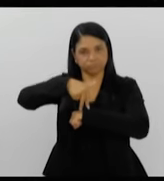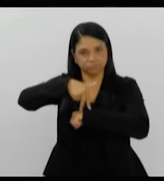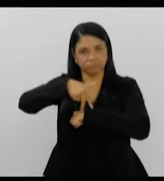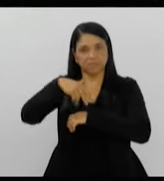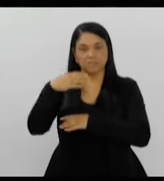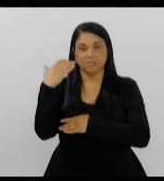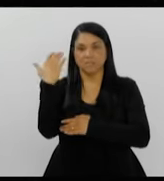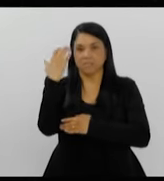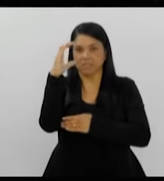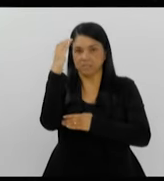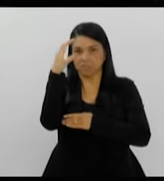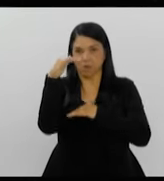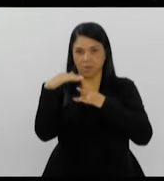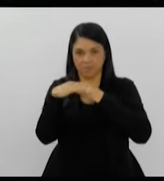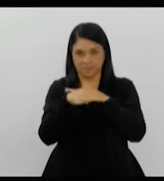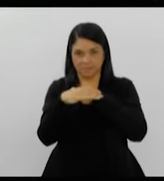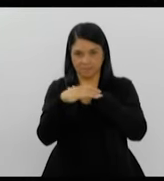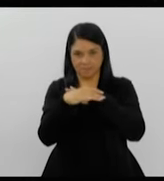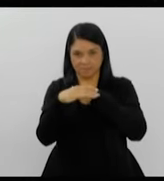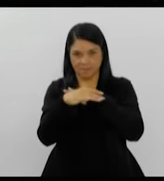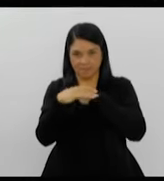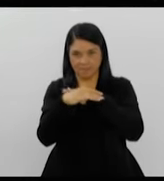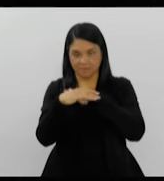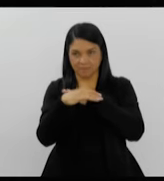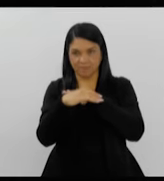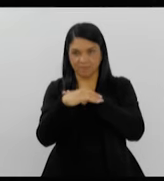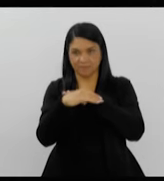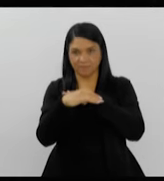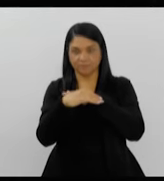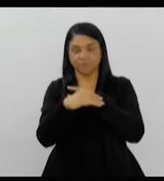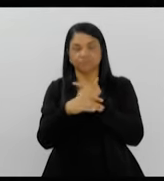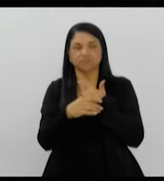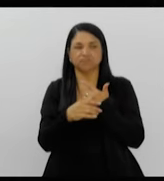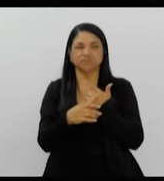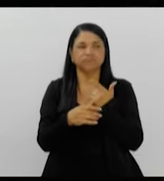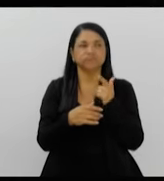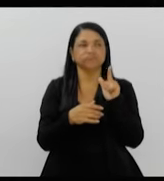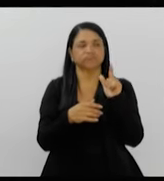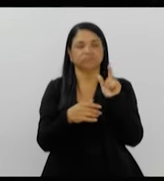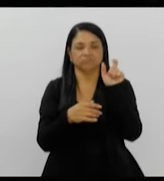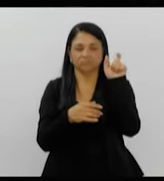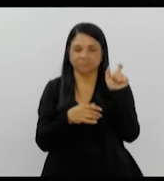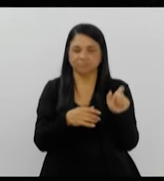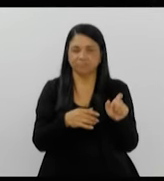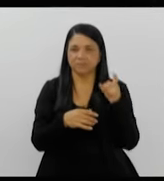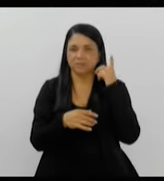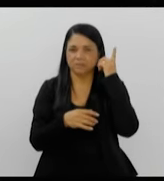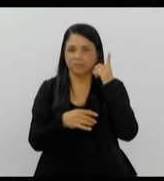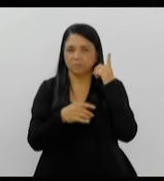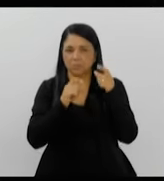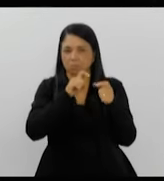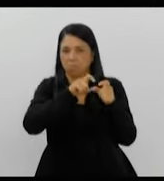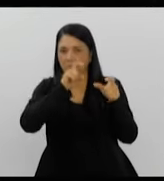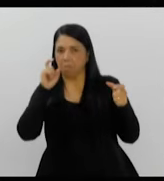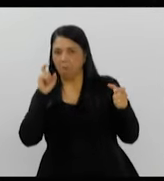a uma fala desconexa de um parlamentar disse